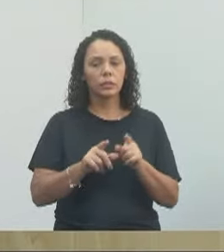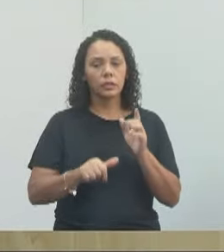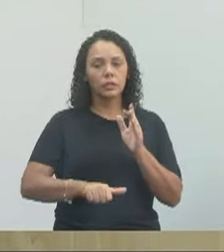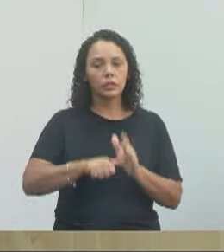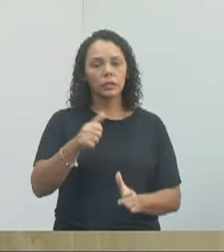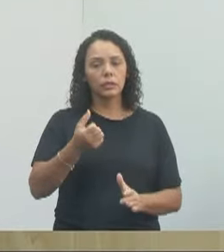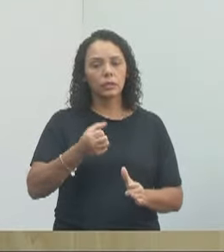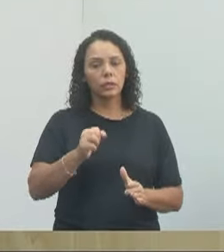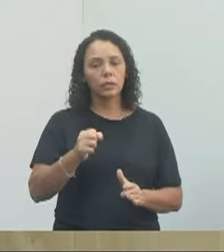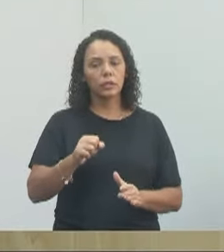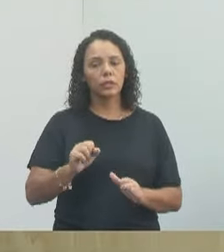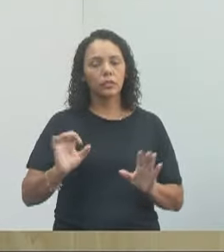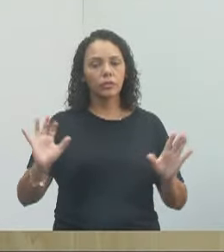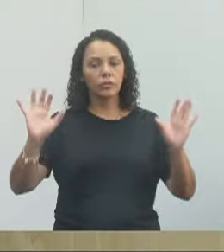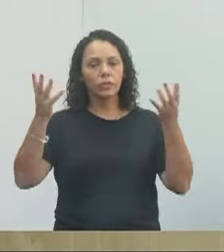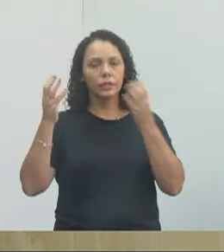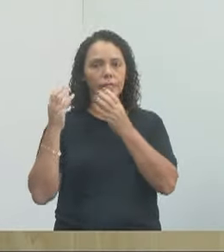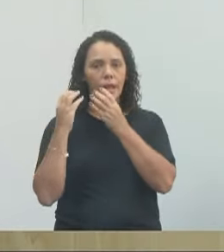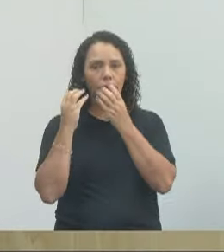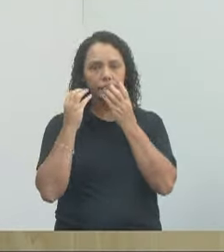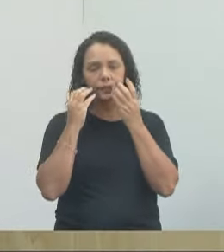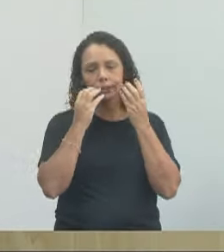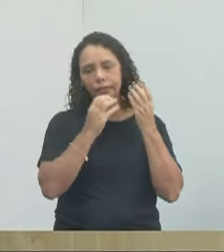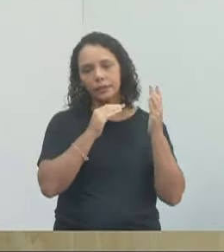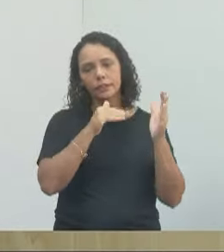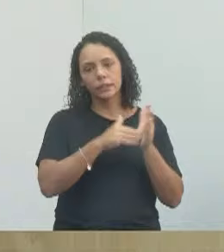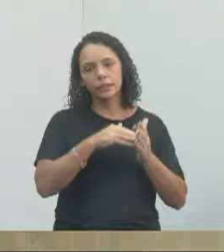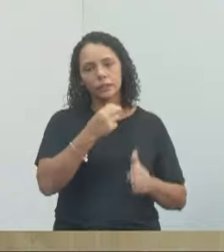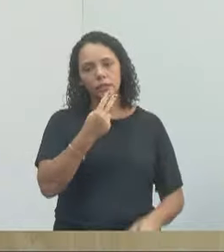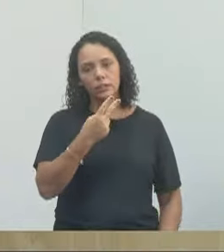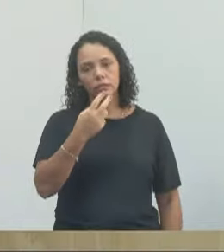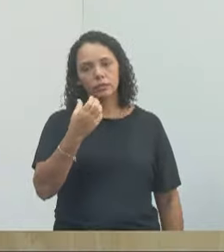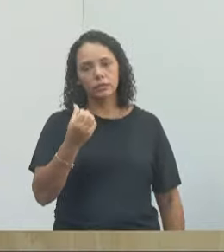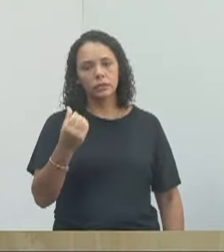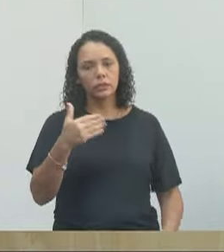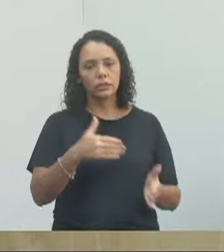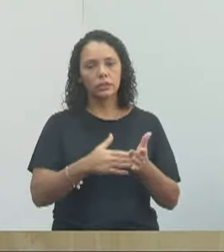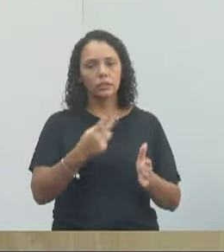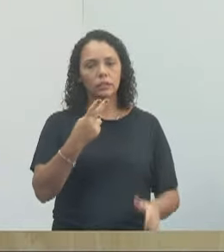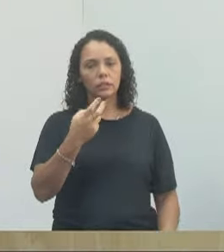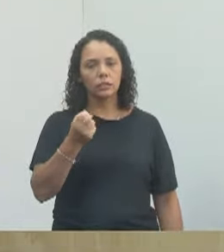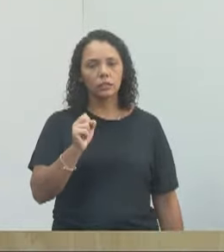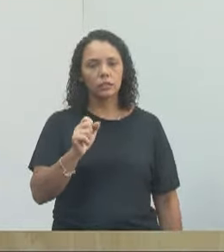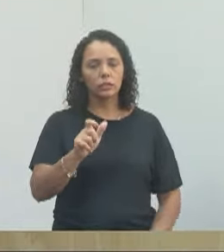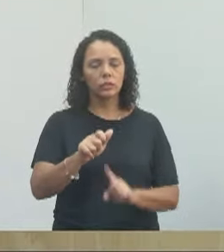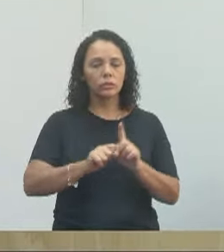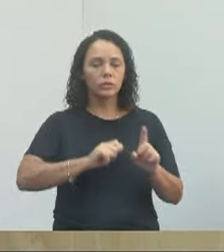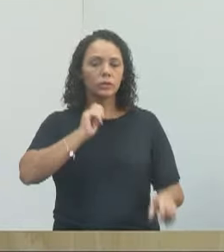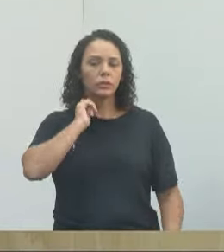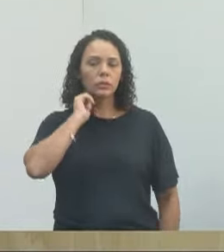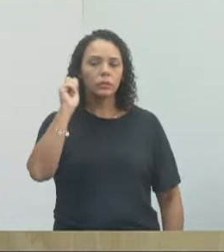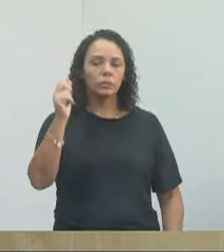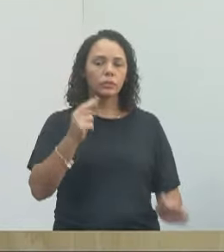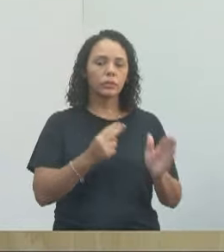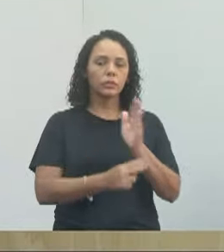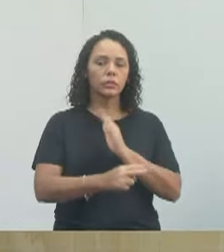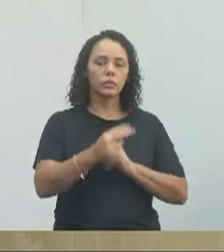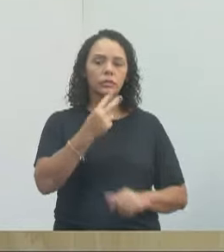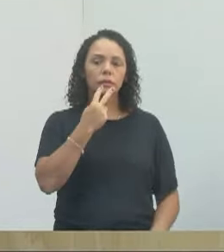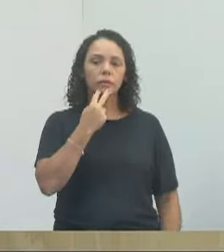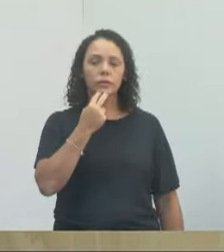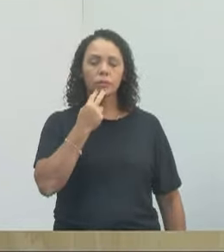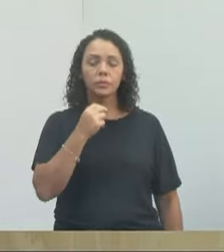Milho da Paróquia Nossa Senhora do Paraíso entre os dias 26 e 28 de Abril do corrente autoria Valmir do Parque ma